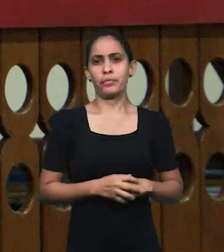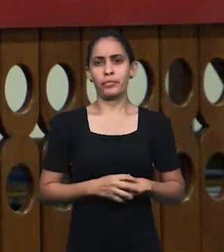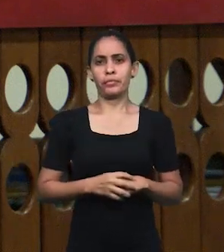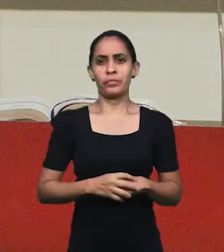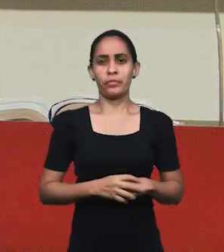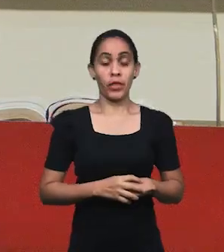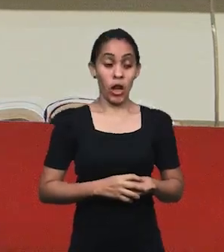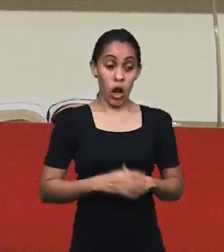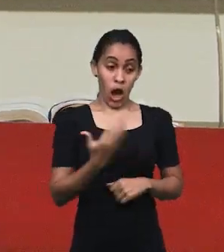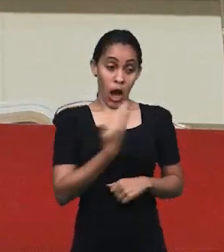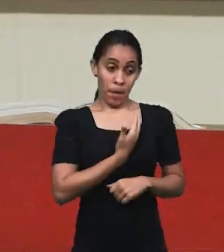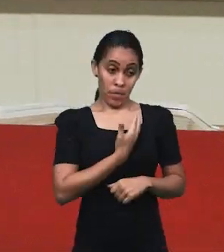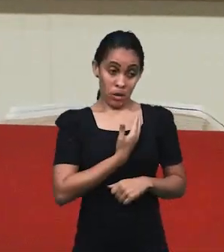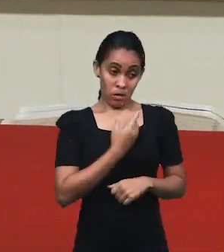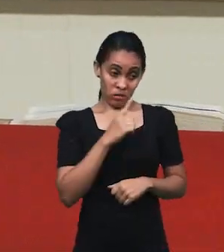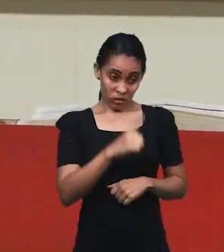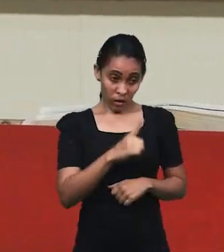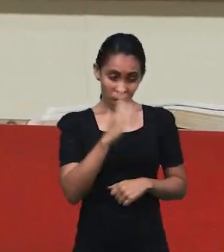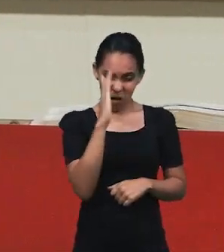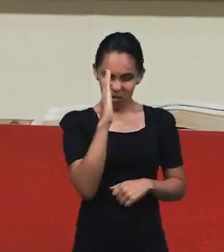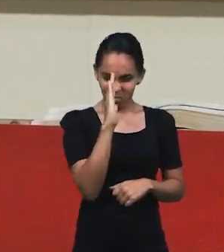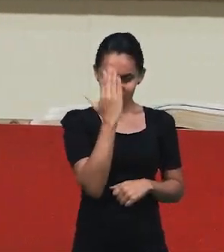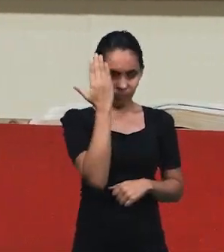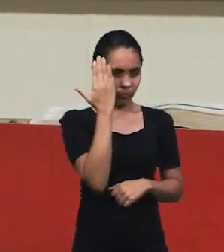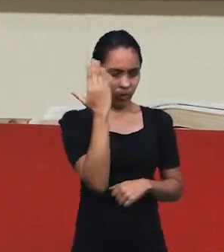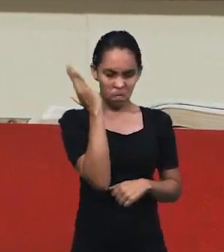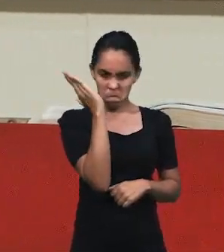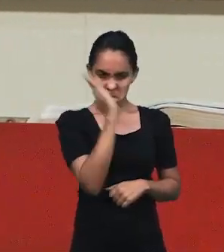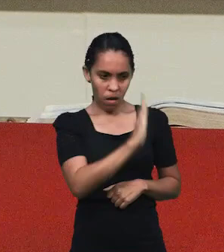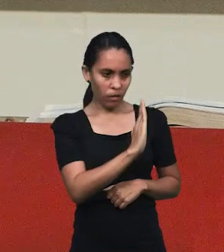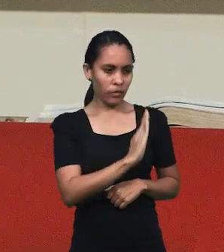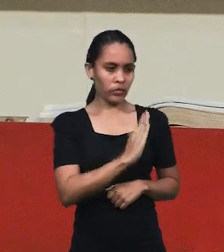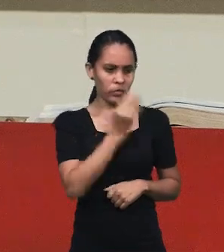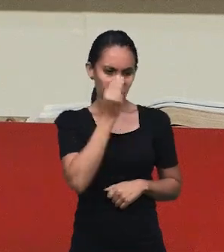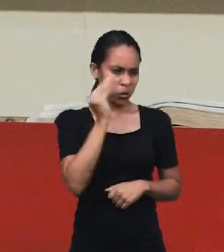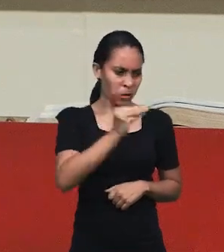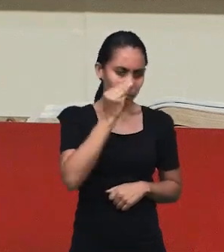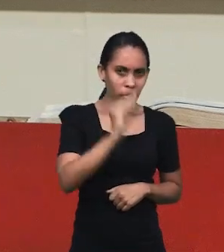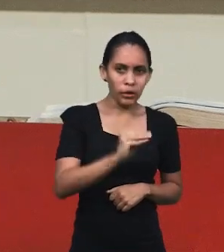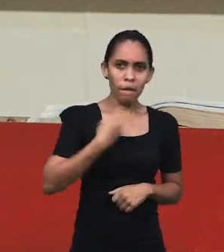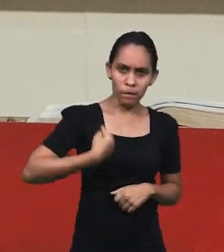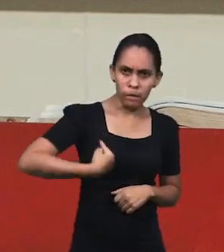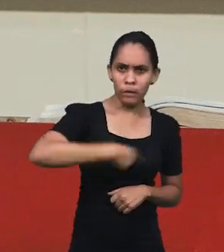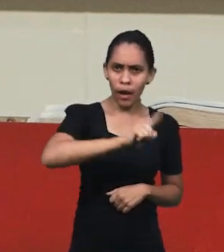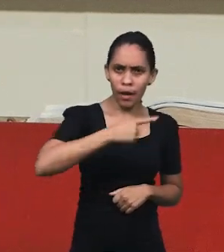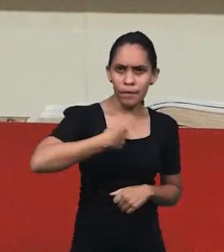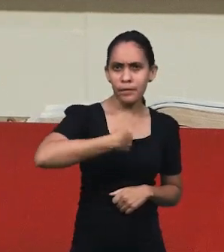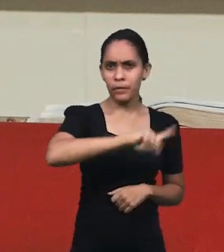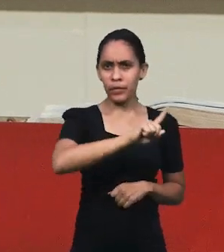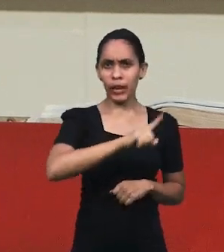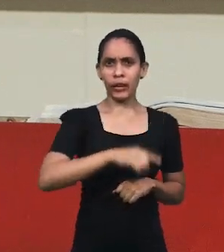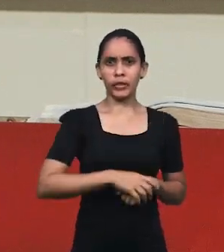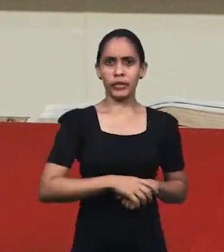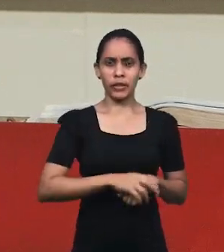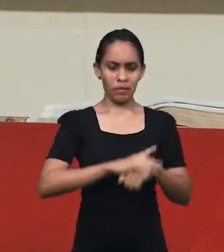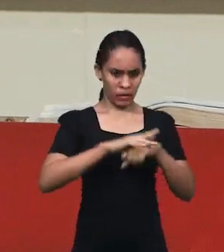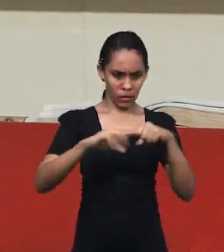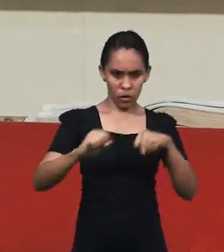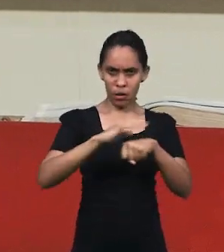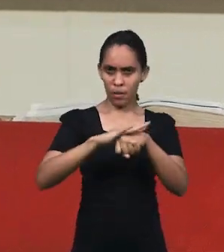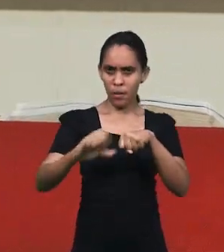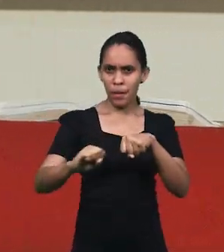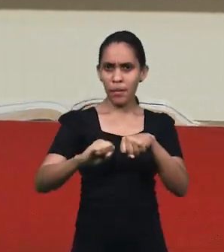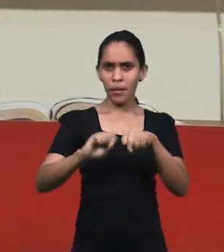Vai. O seu amigo vai te negar, vai, você vai ser esbofeteado, mas vai, você vai curar Zaqueu, vai, você